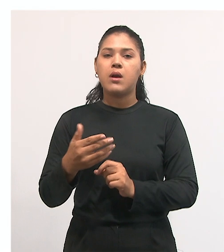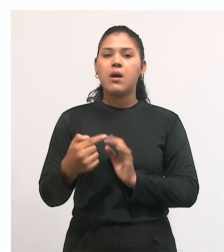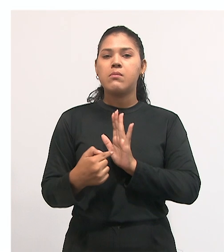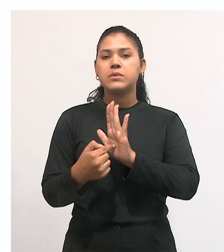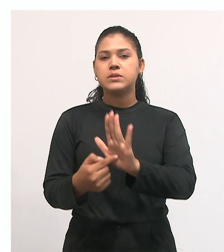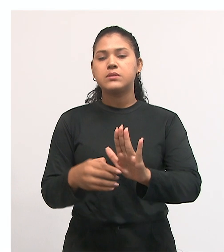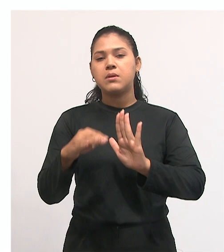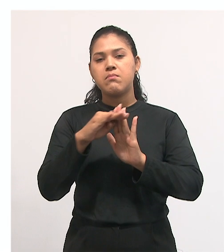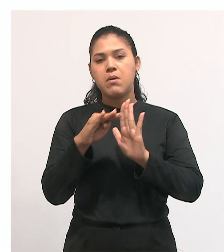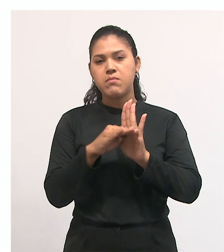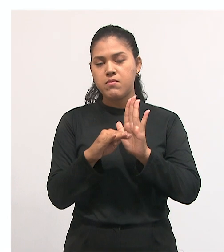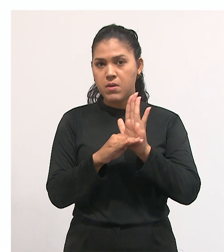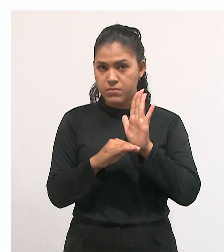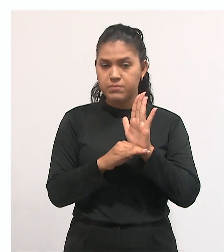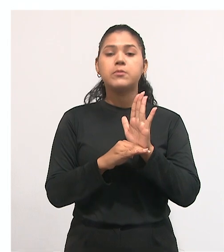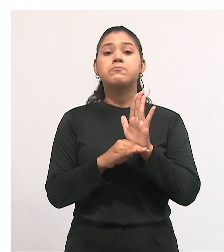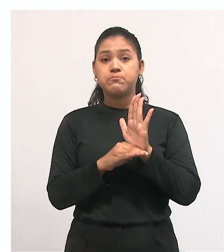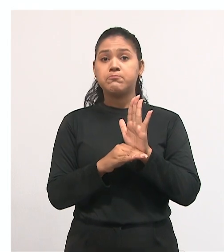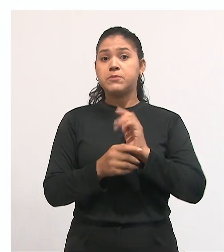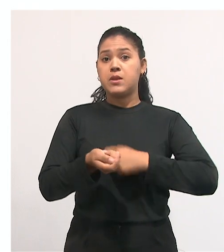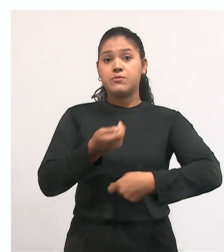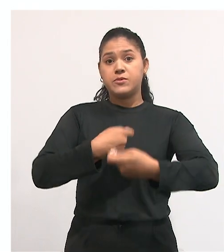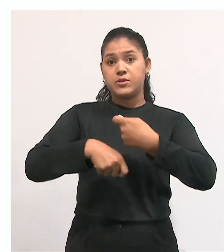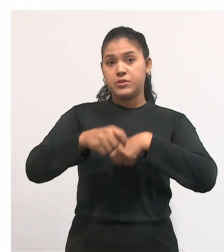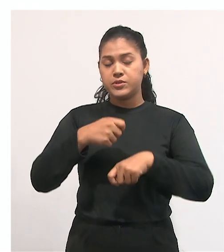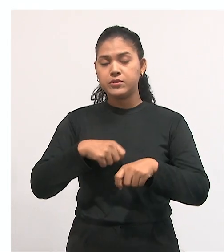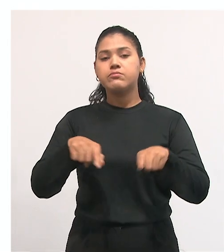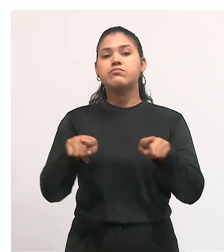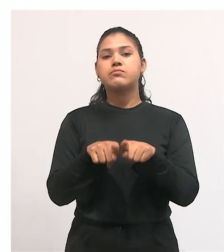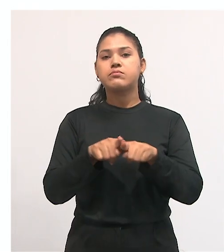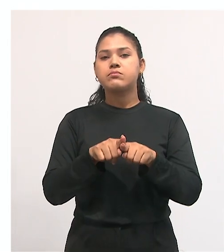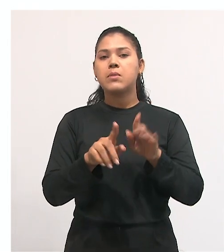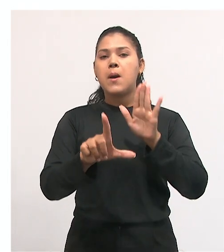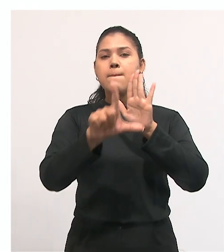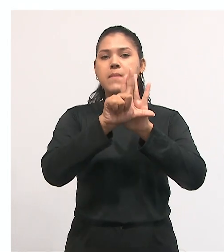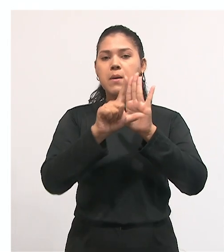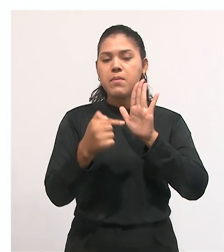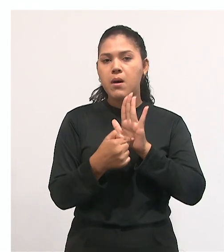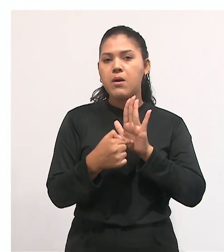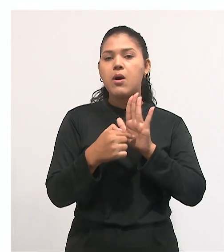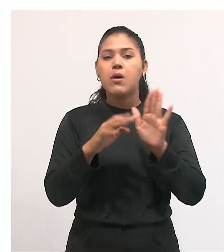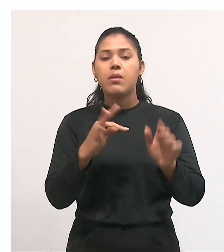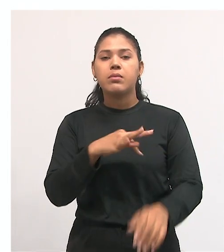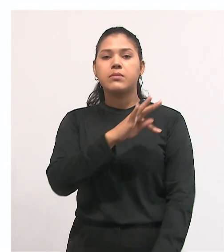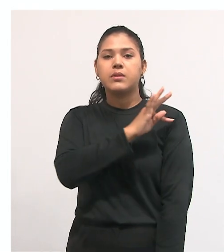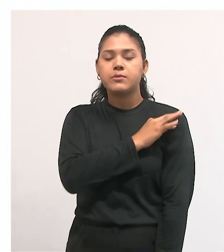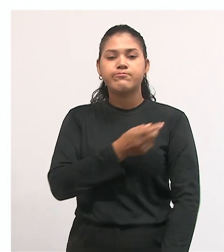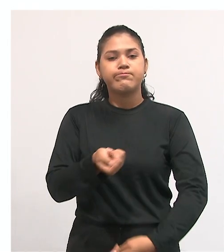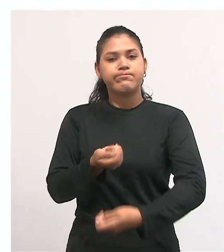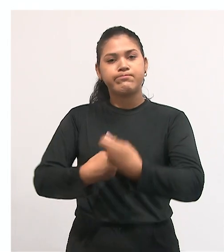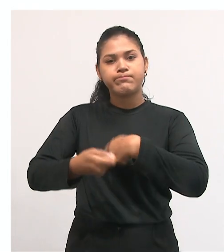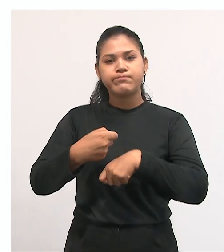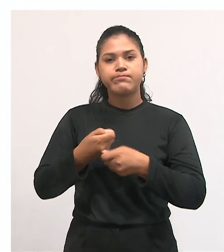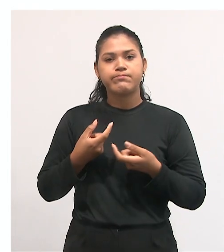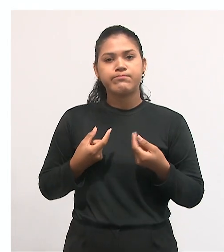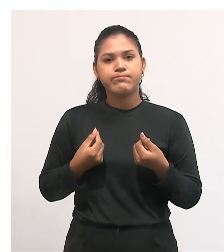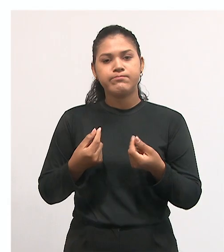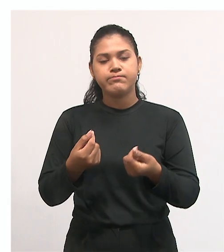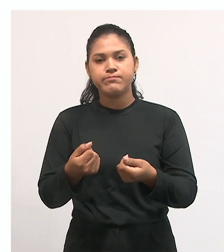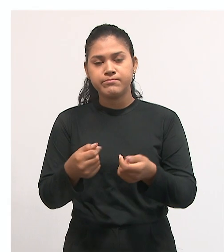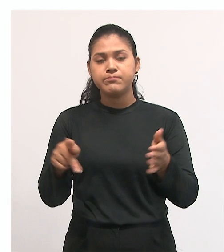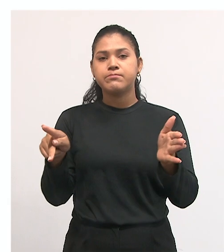então aspectos administrativos e legais, econômicos, técnicos e financeiros que compõem